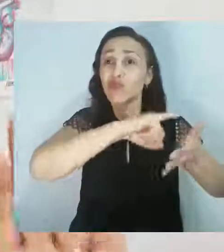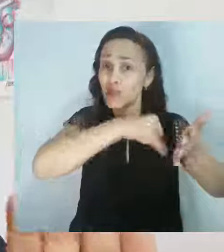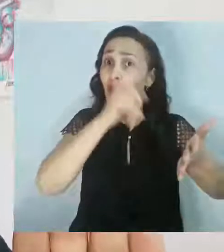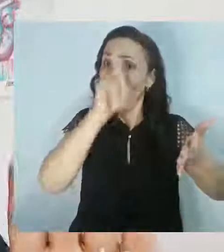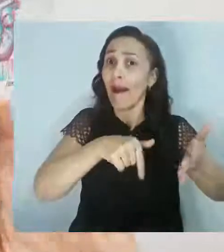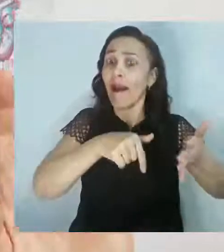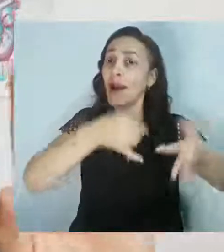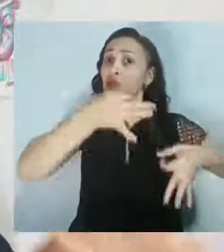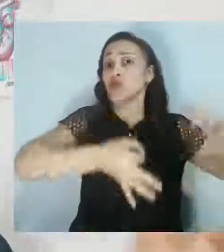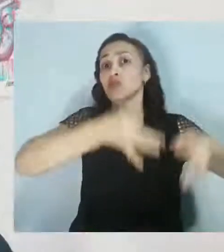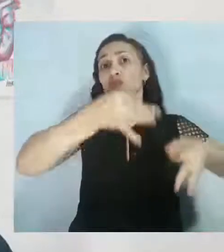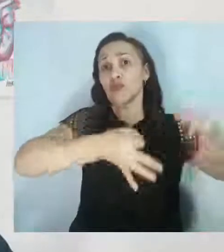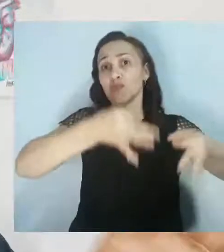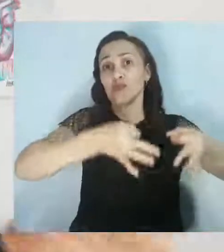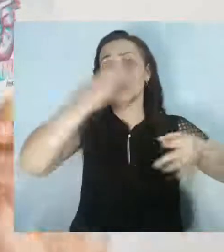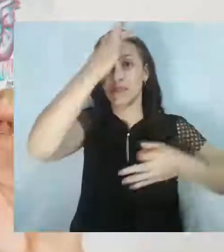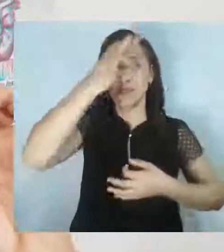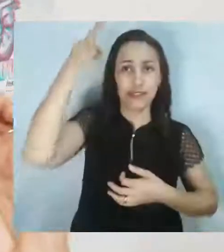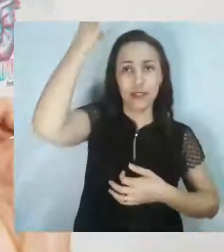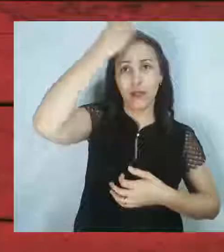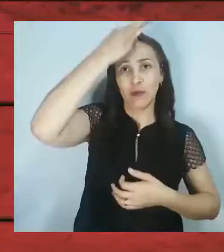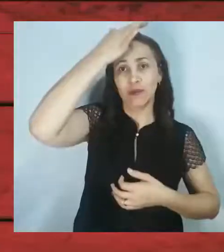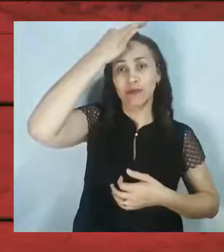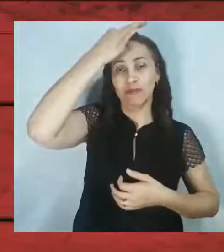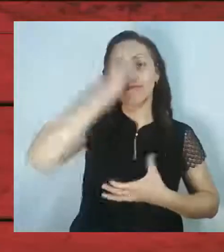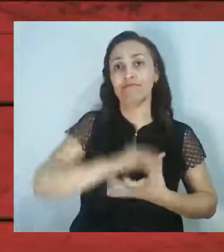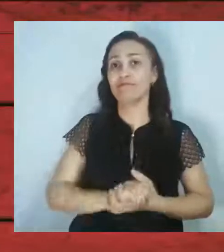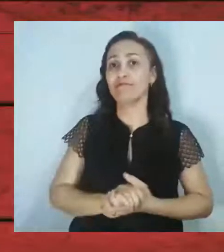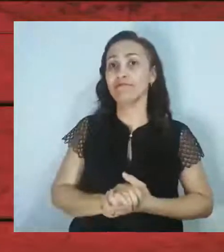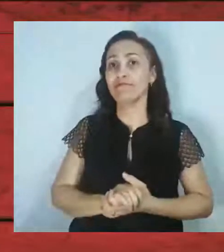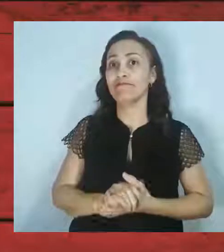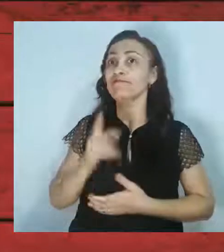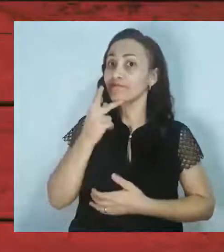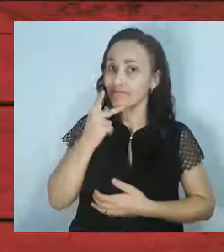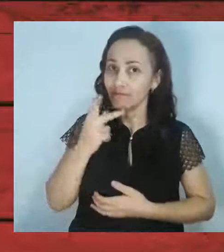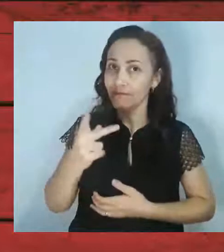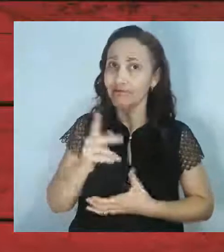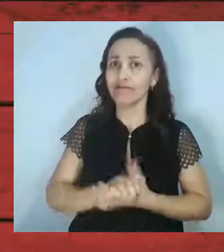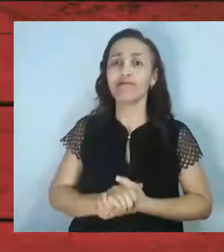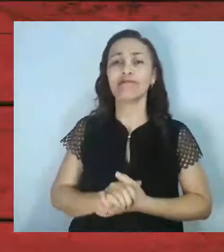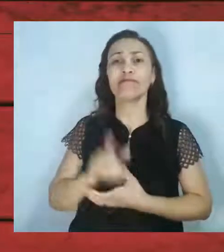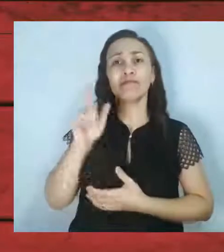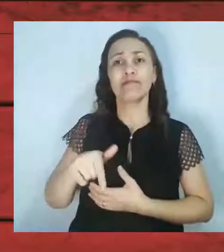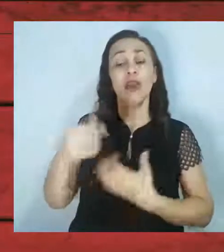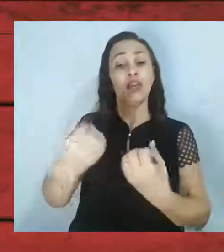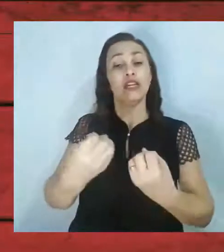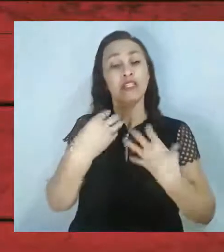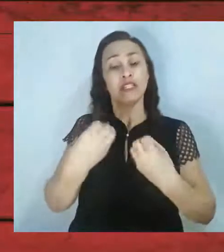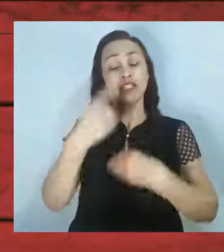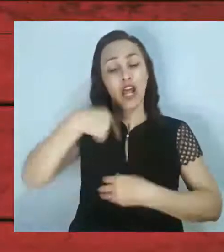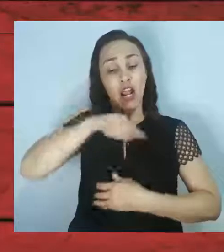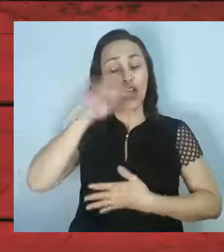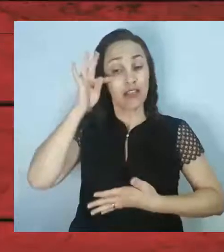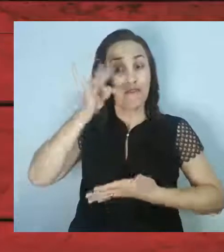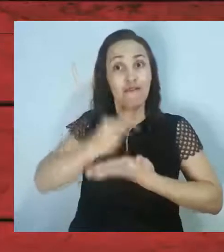virtuoso, justo e santo. Ele diz: assim, ele nos ensina a ter fé em Deus,